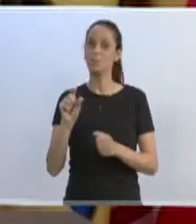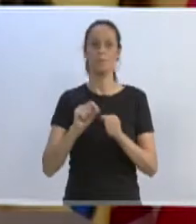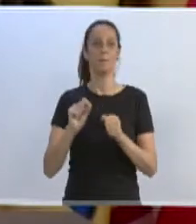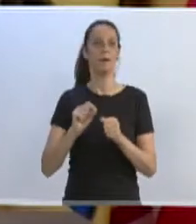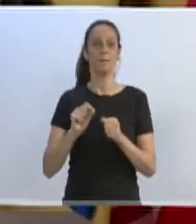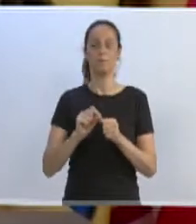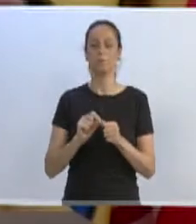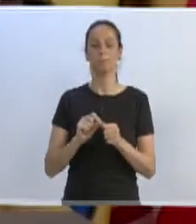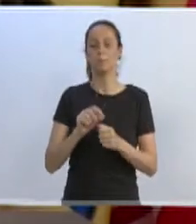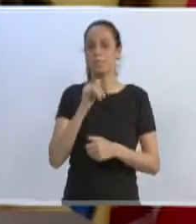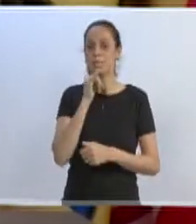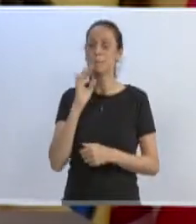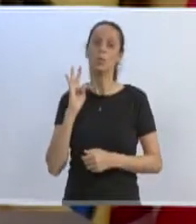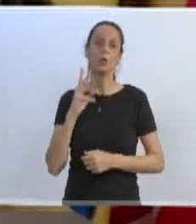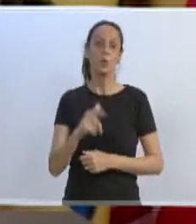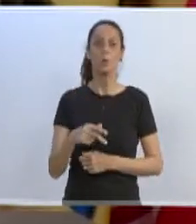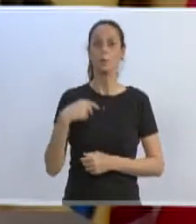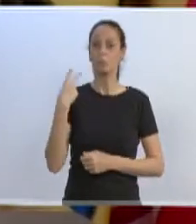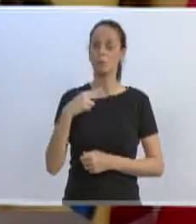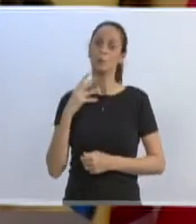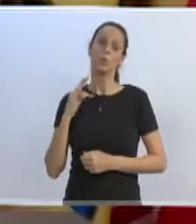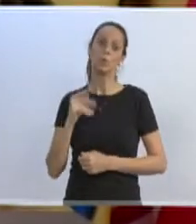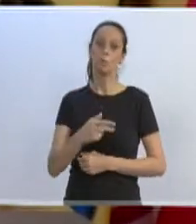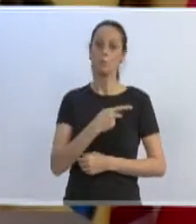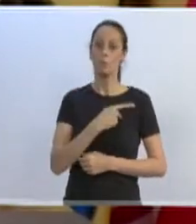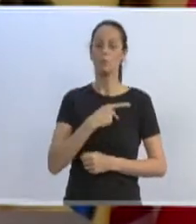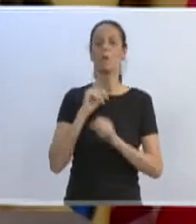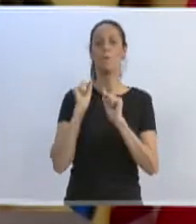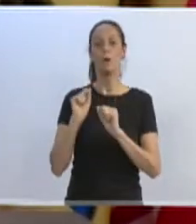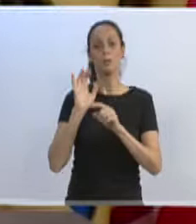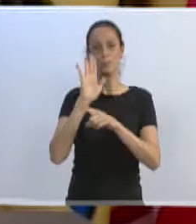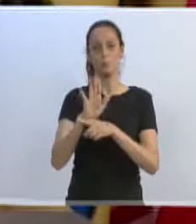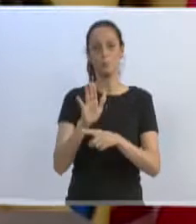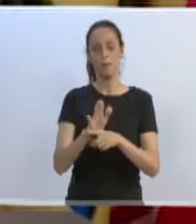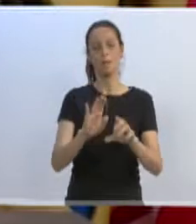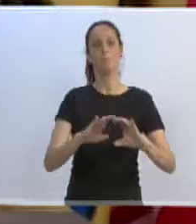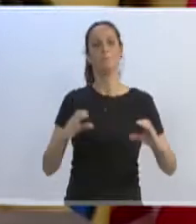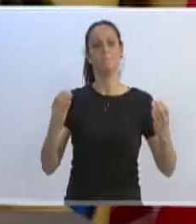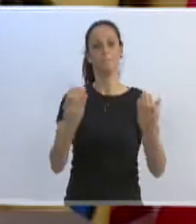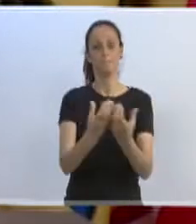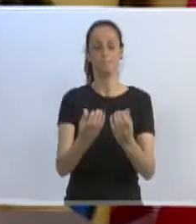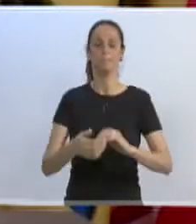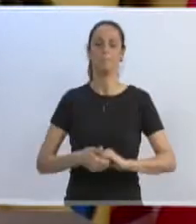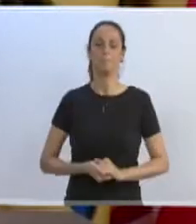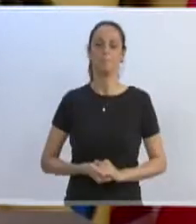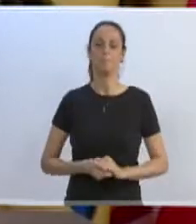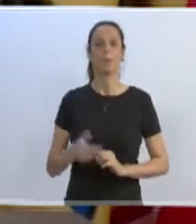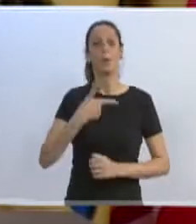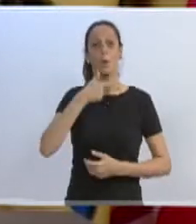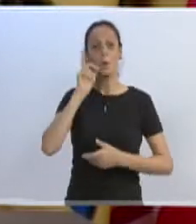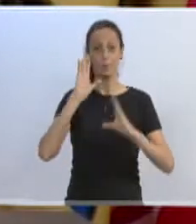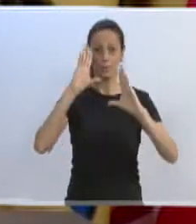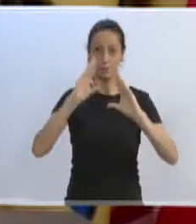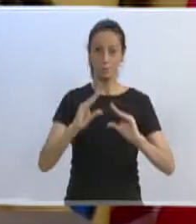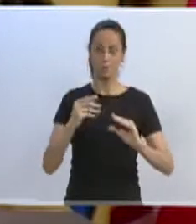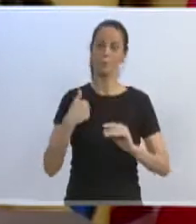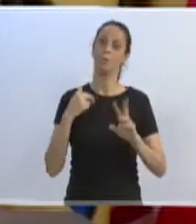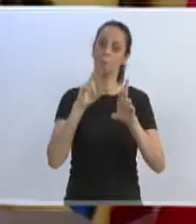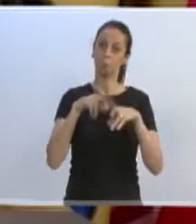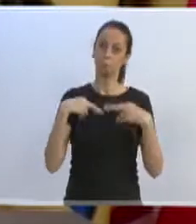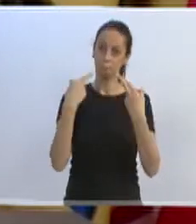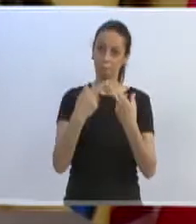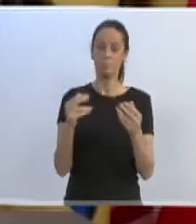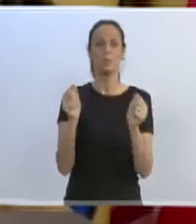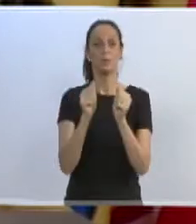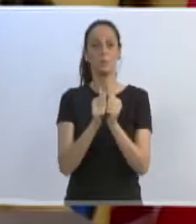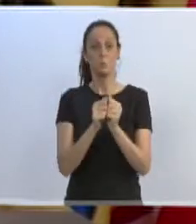vereador não tem partido é aaa a vontade da comunidade trabalhar na noite de ontem eu me reuni com as